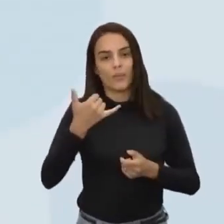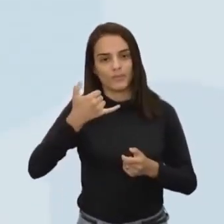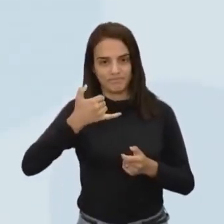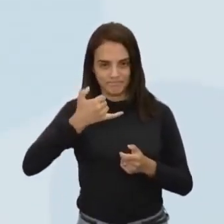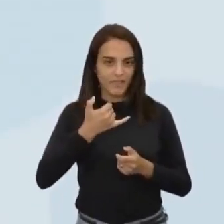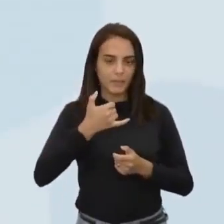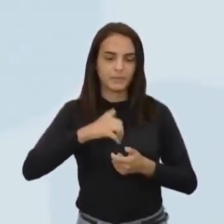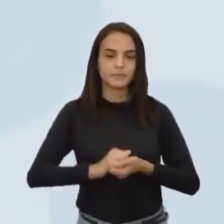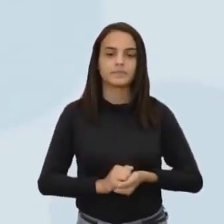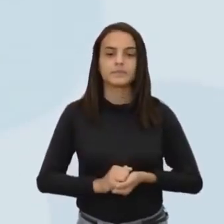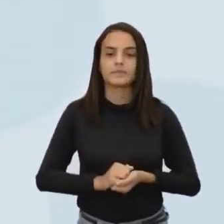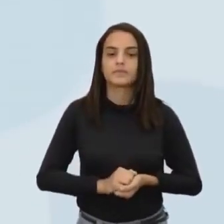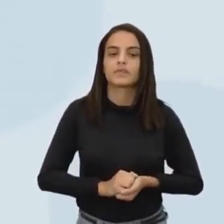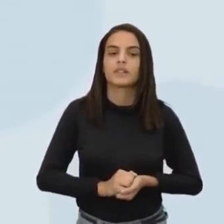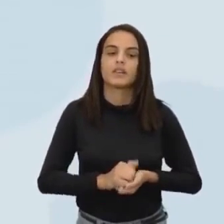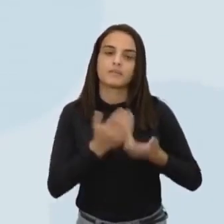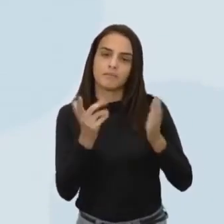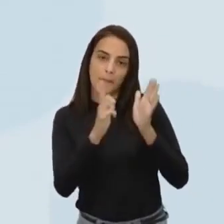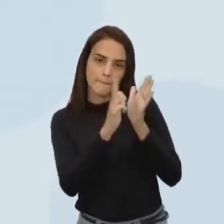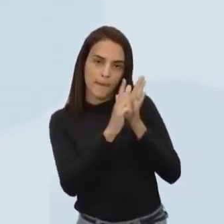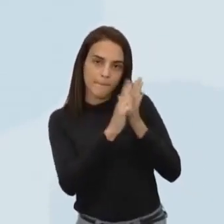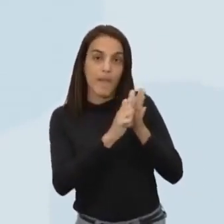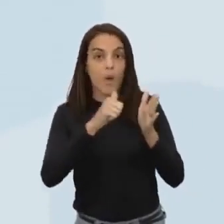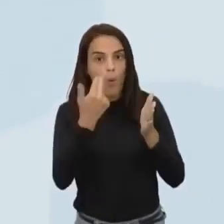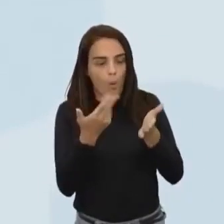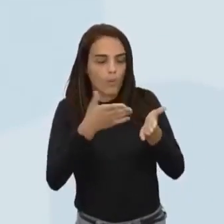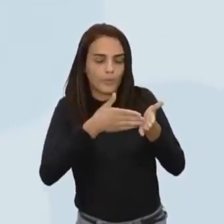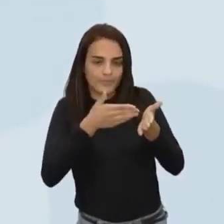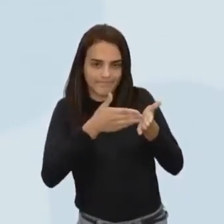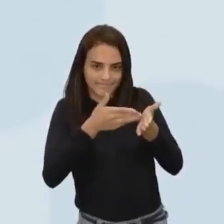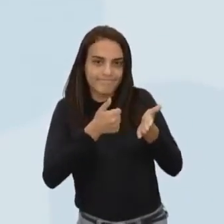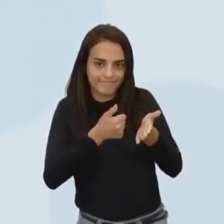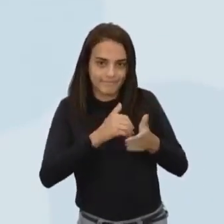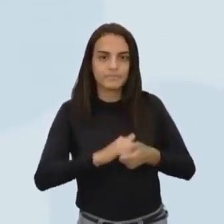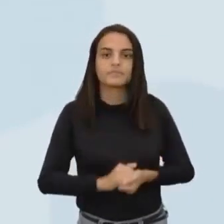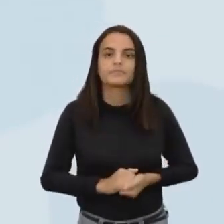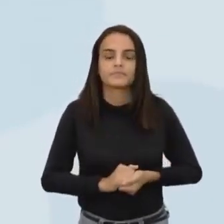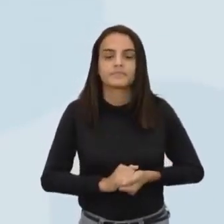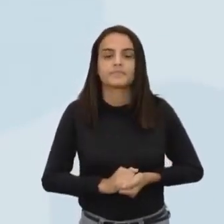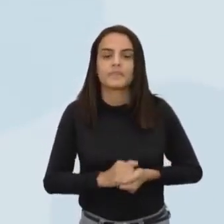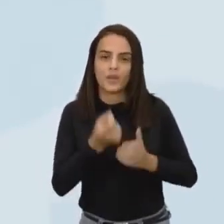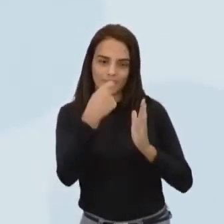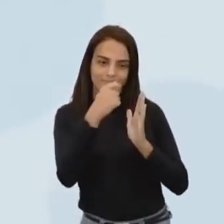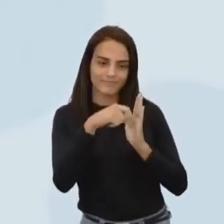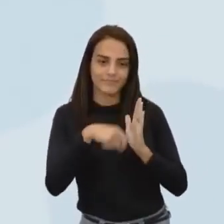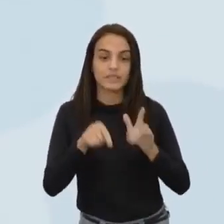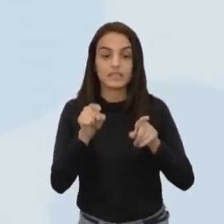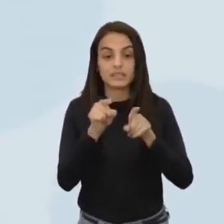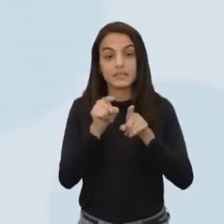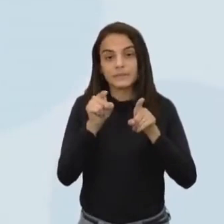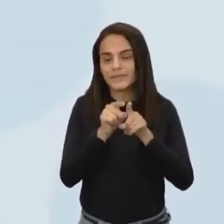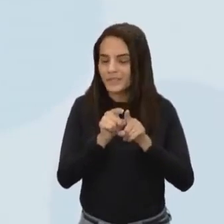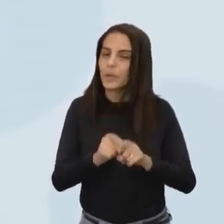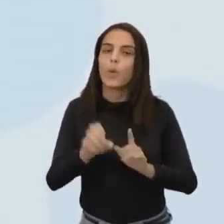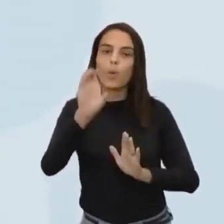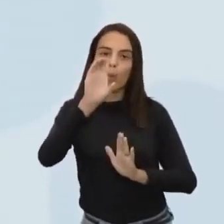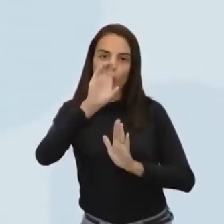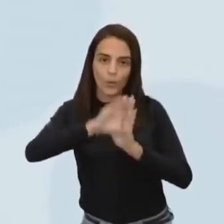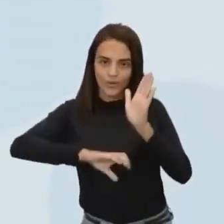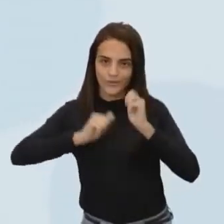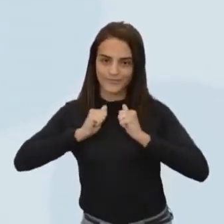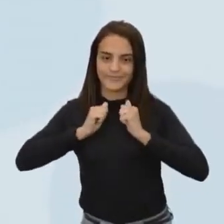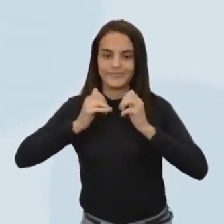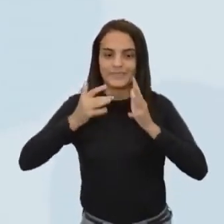ou caneta, o papel ou caderno para fazermos nossas anotações e o nosso clássico Currículo em Ação